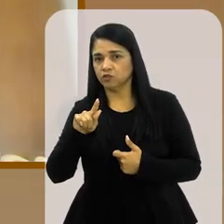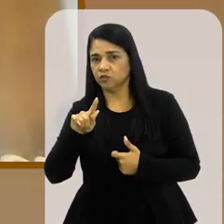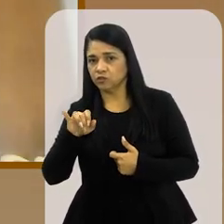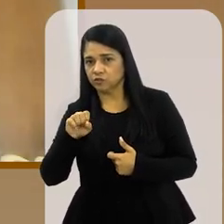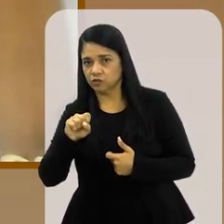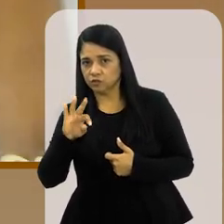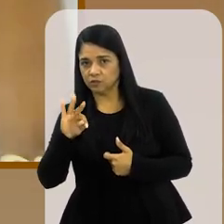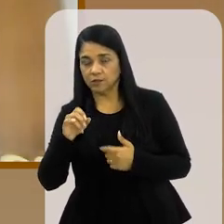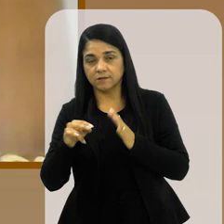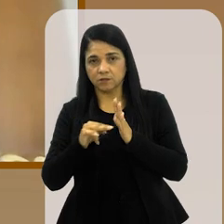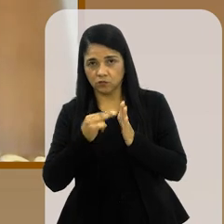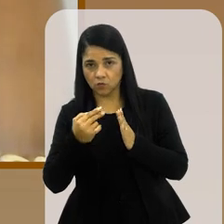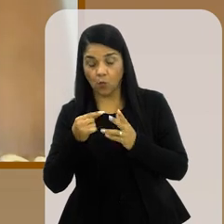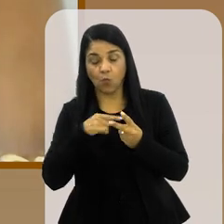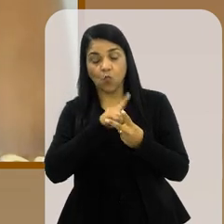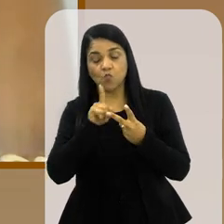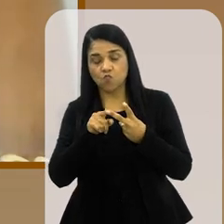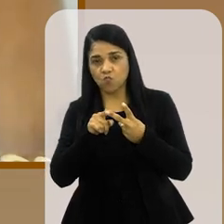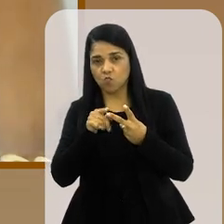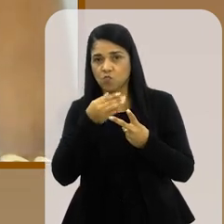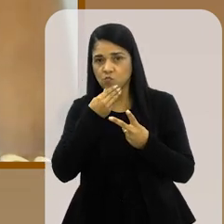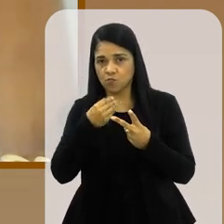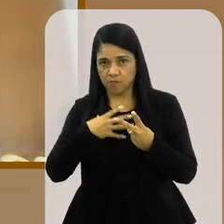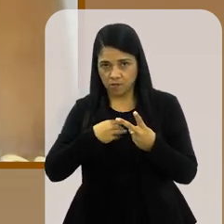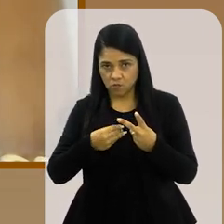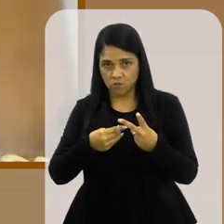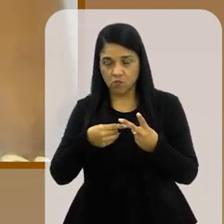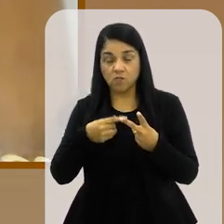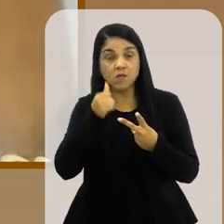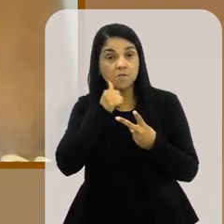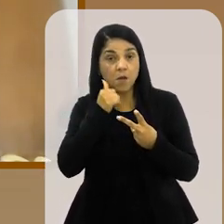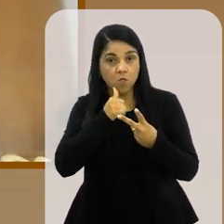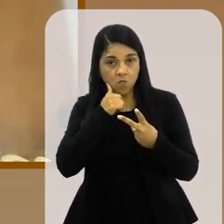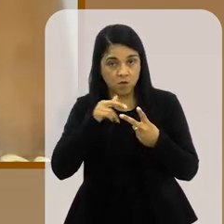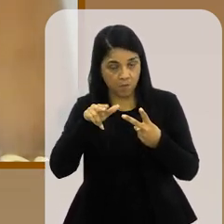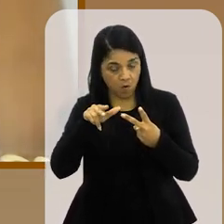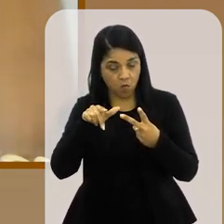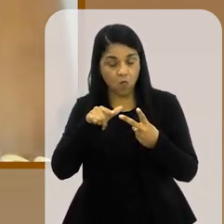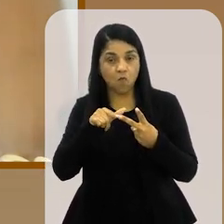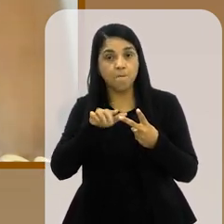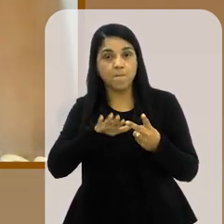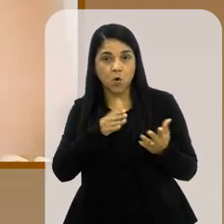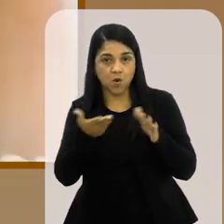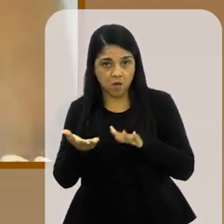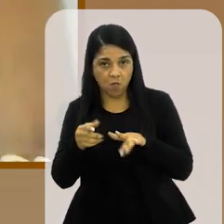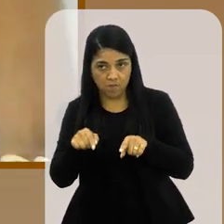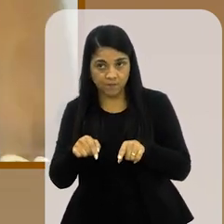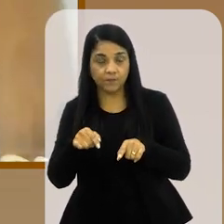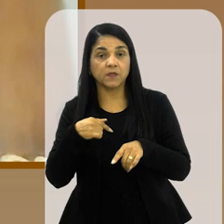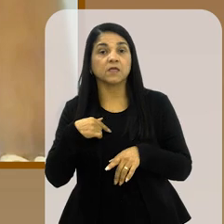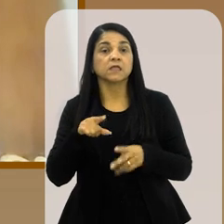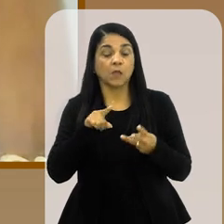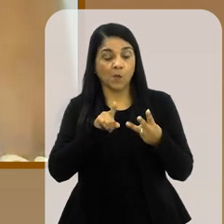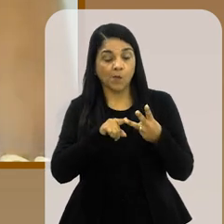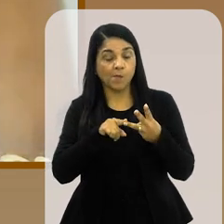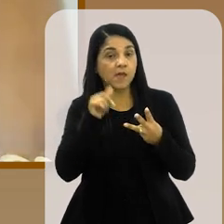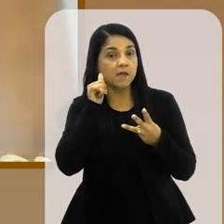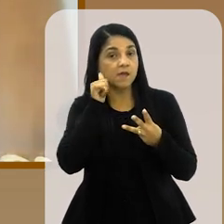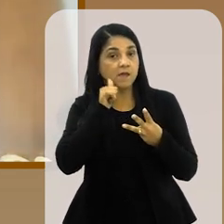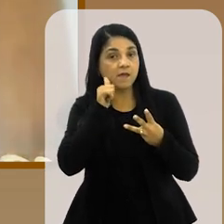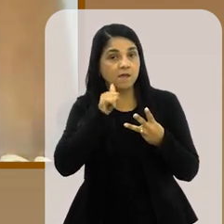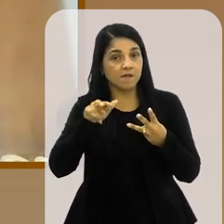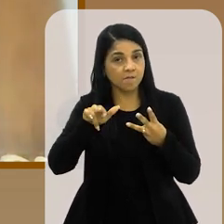cirurgião. O meu outro irmão morreu. E eu tenho uma irmã ceramista, que é da ala de artistas